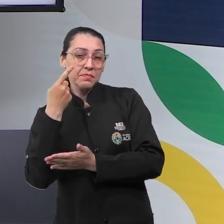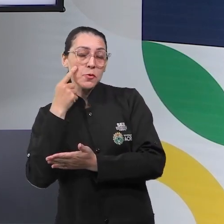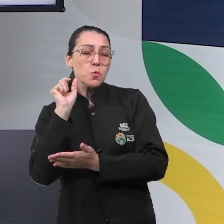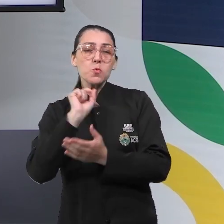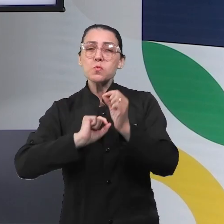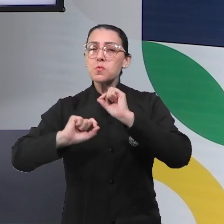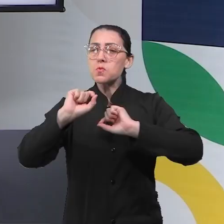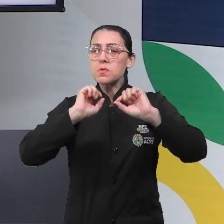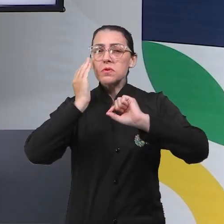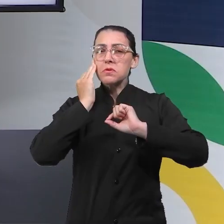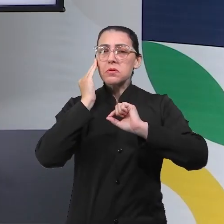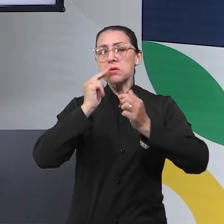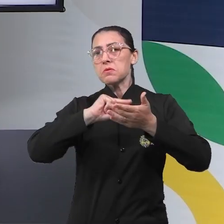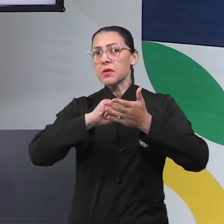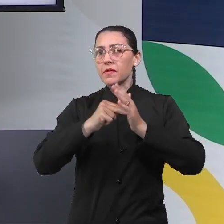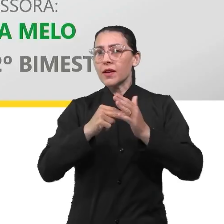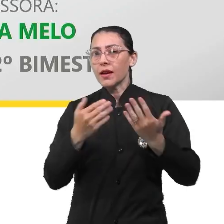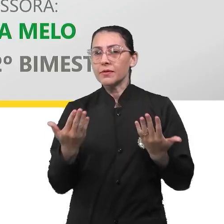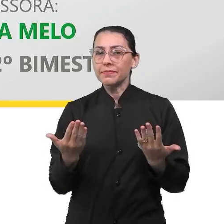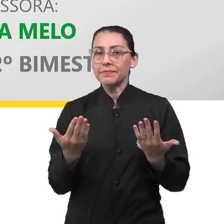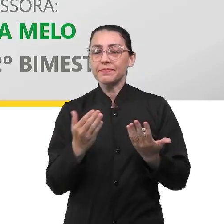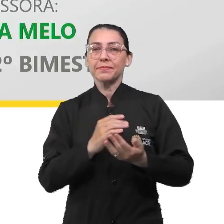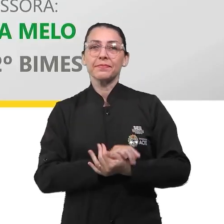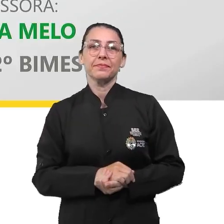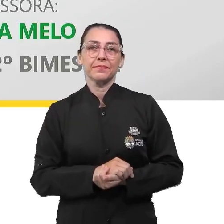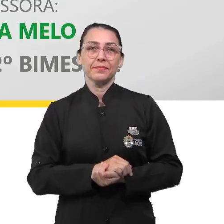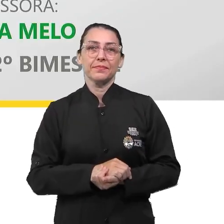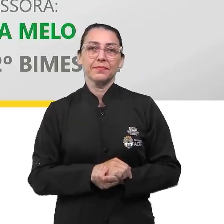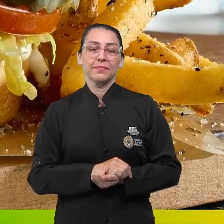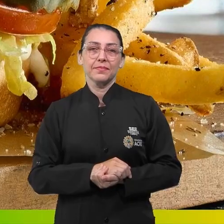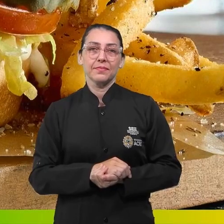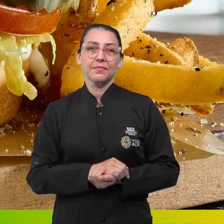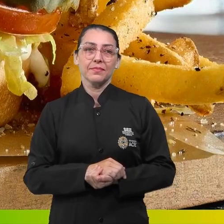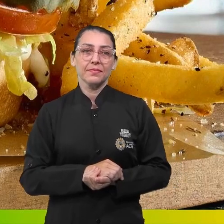entender o que é esse estrangeirismo.